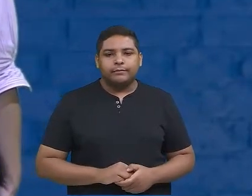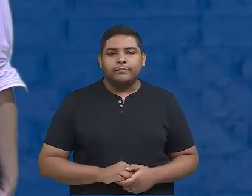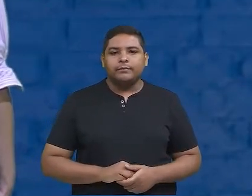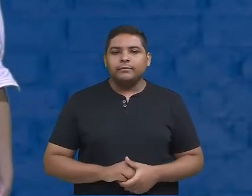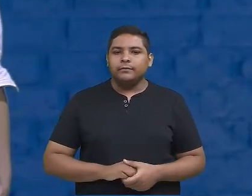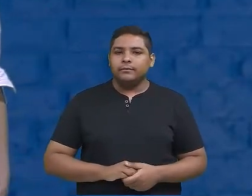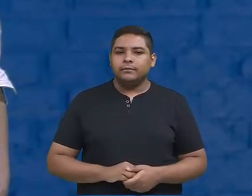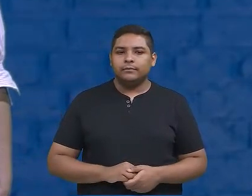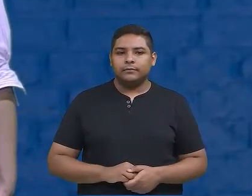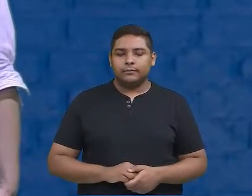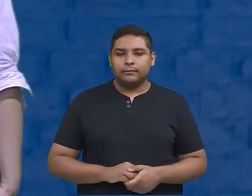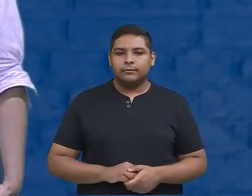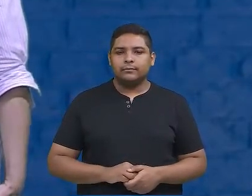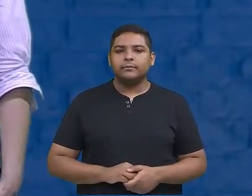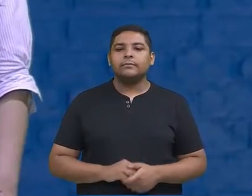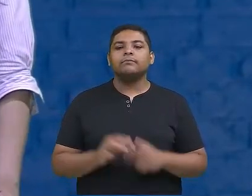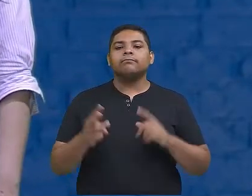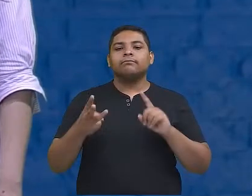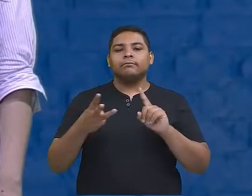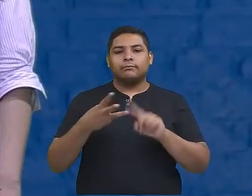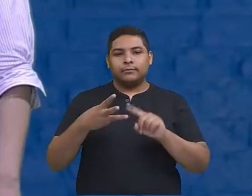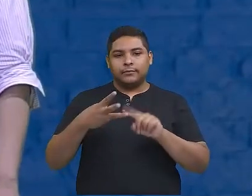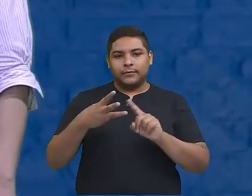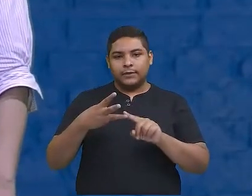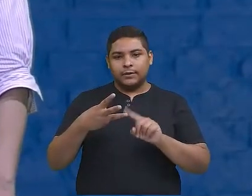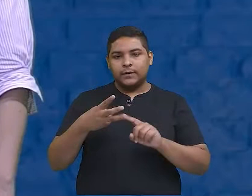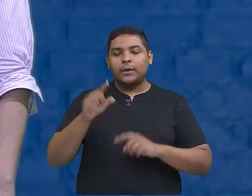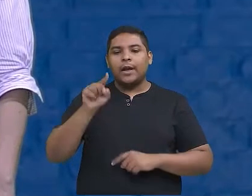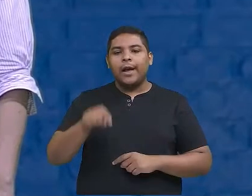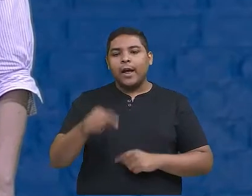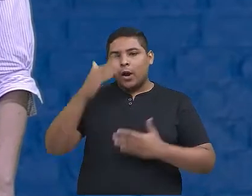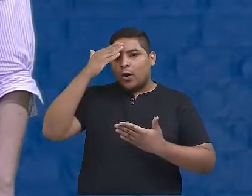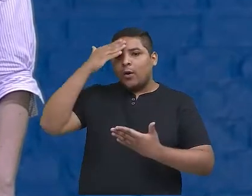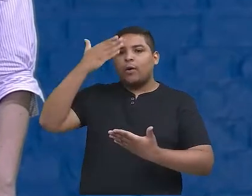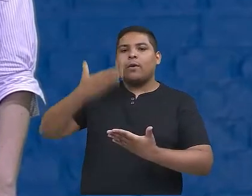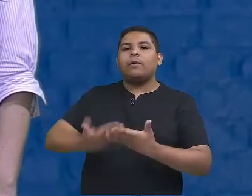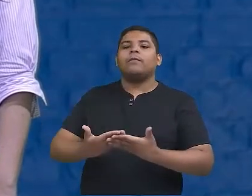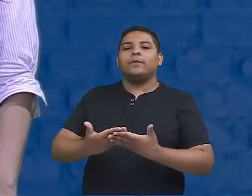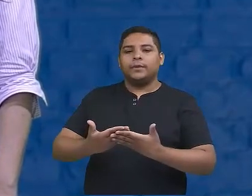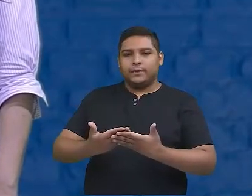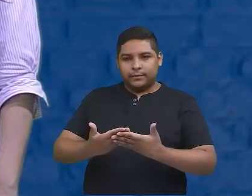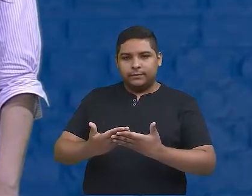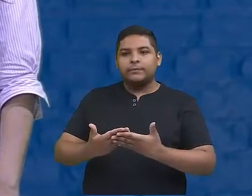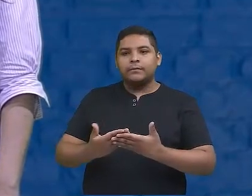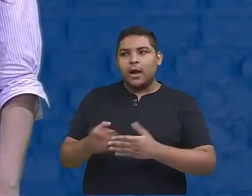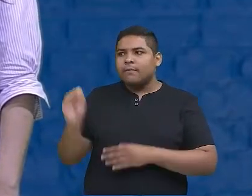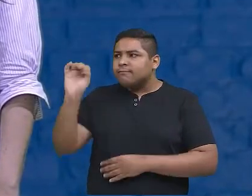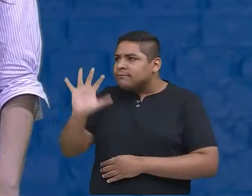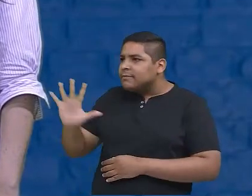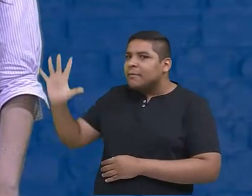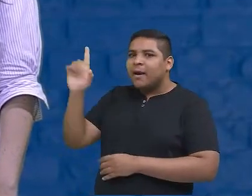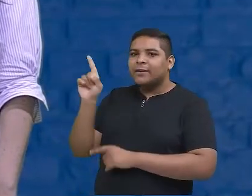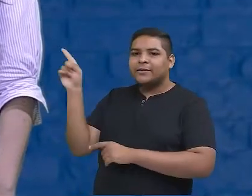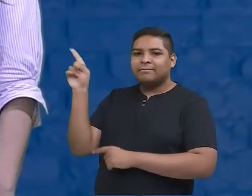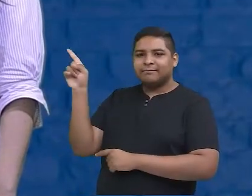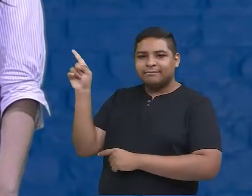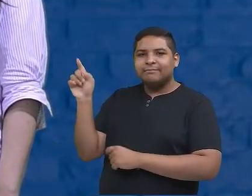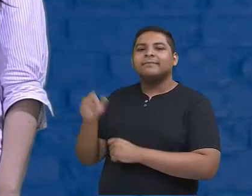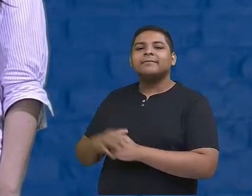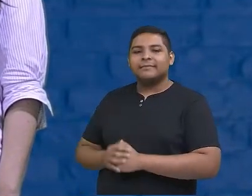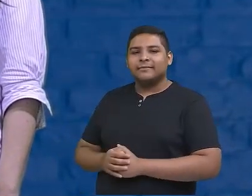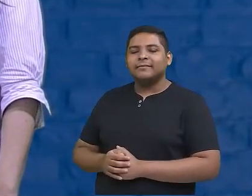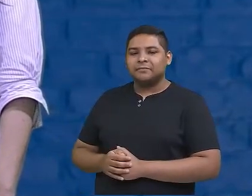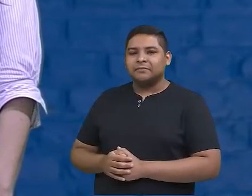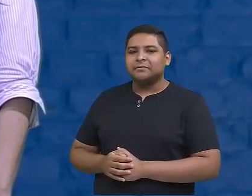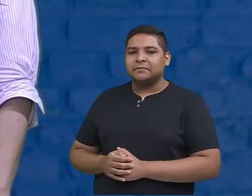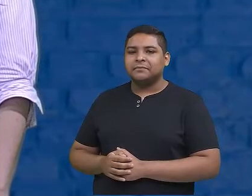Próximo, que mais? Confiança. Olha essa figura aqui, ó. Já pensou você estar na montanha e dar a mão para quem